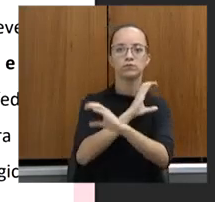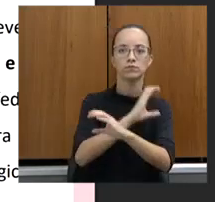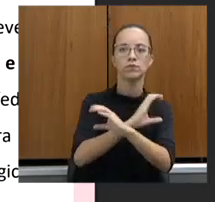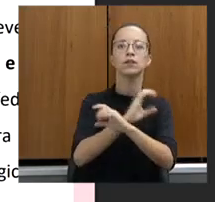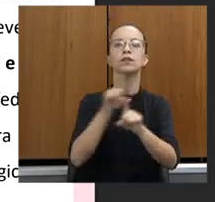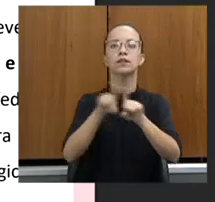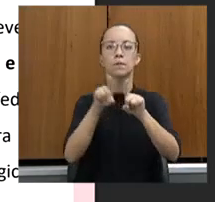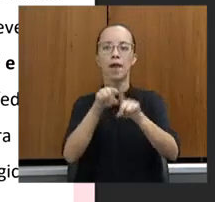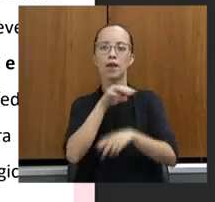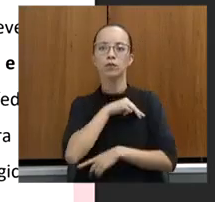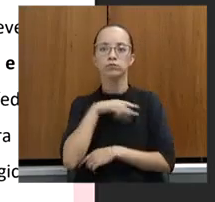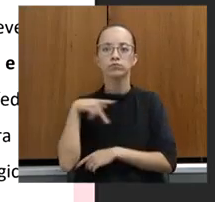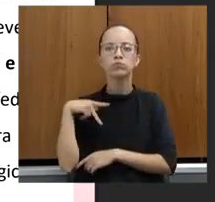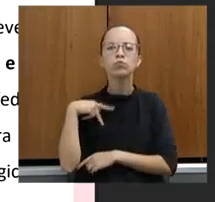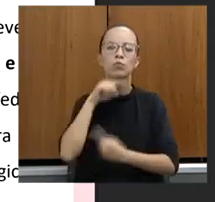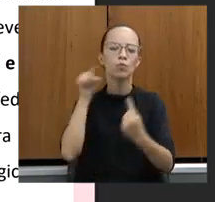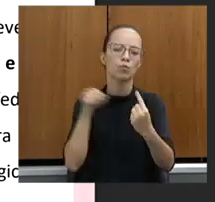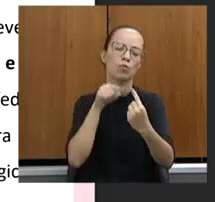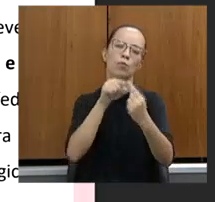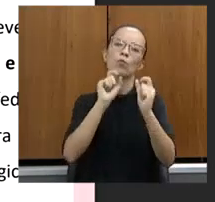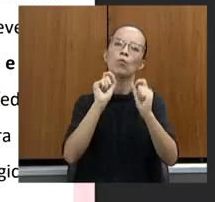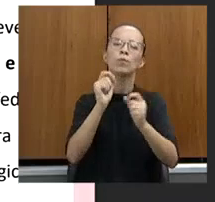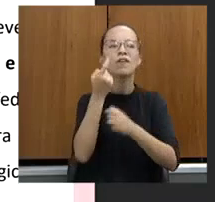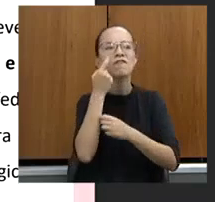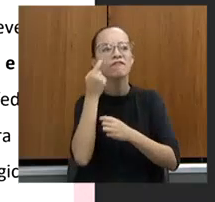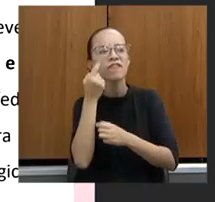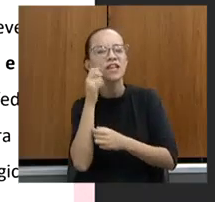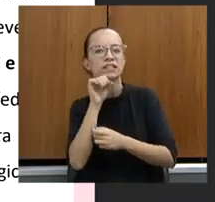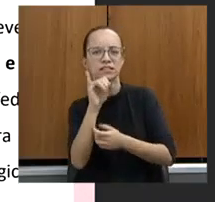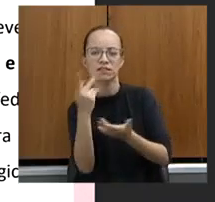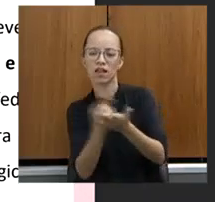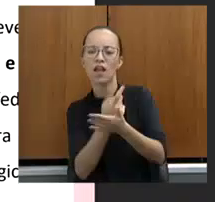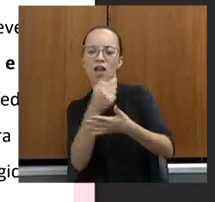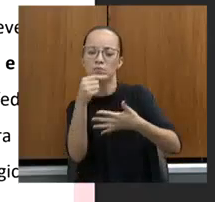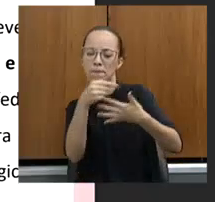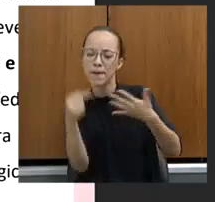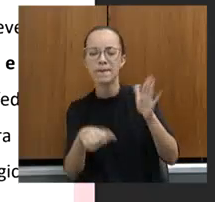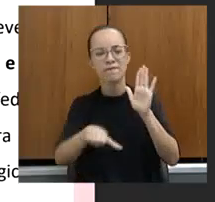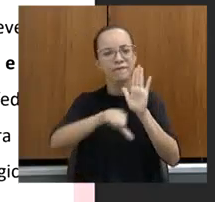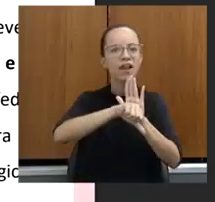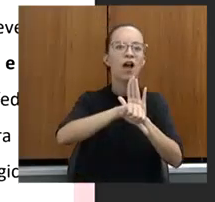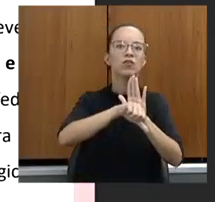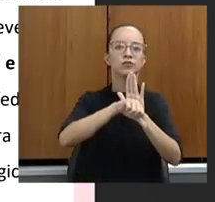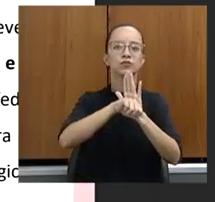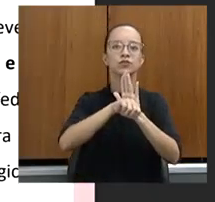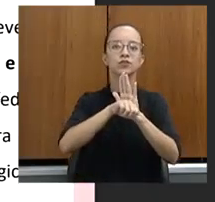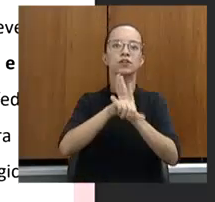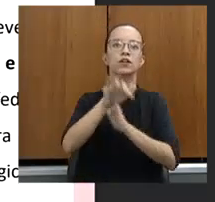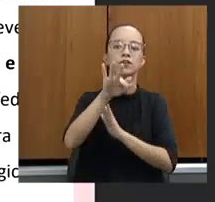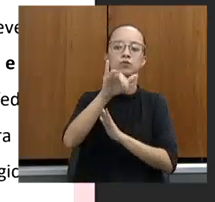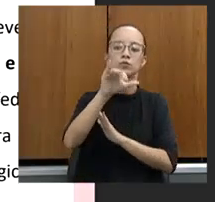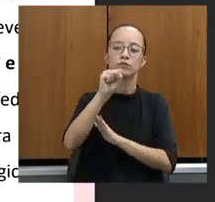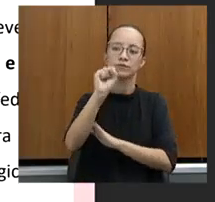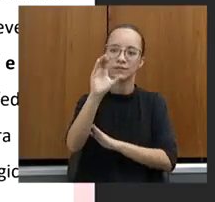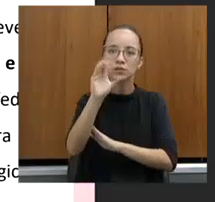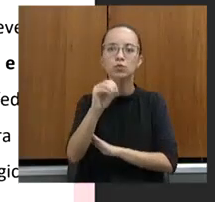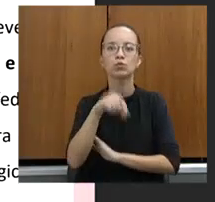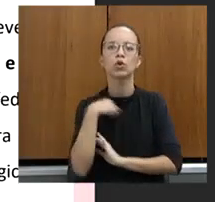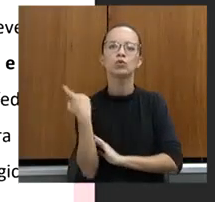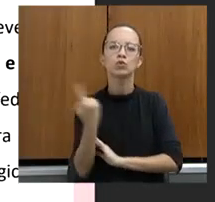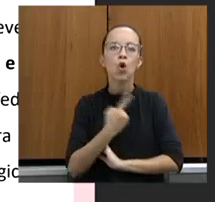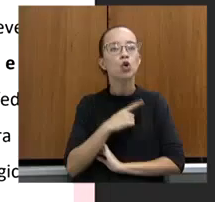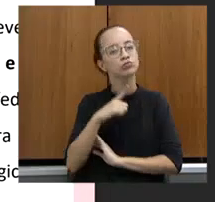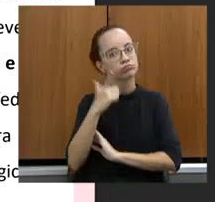público no sentido identificar fraudes né com relação ao físico e tem